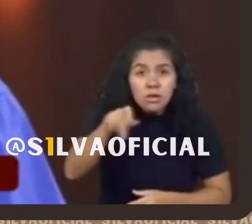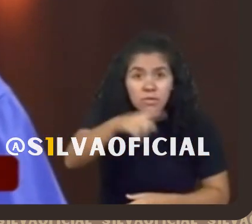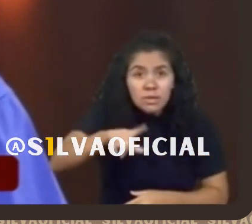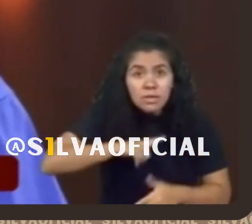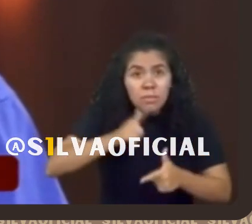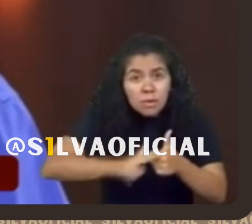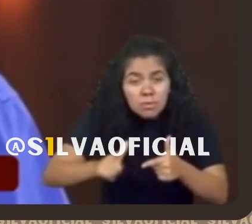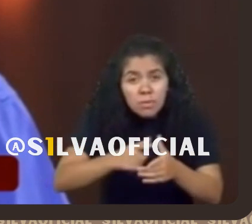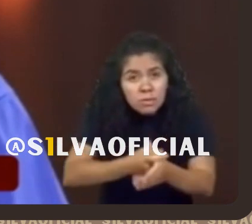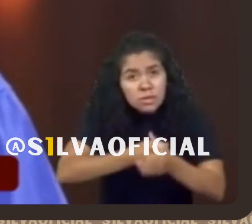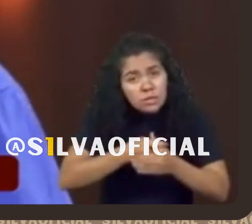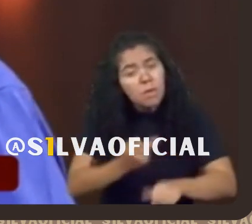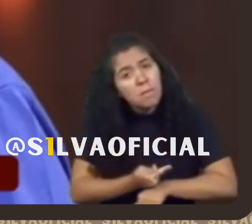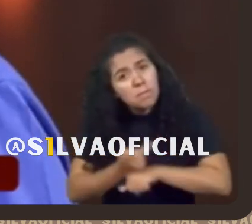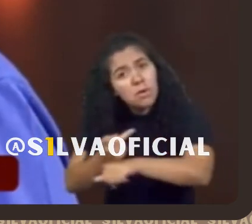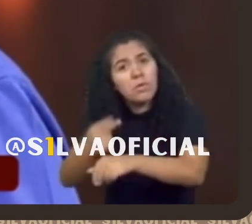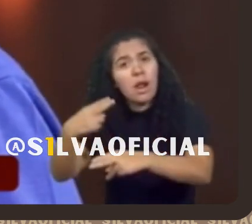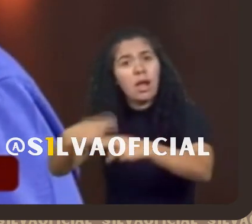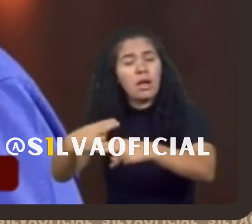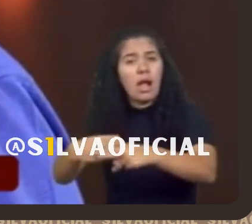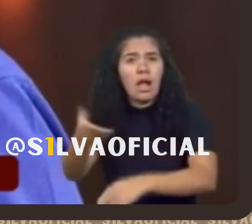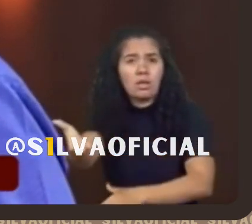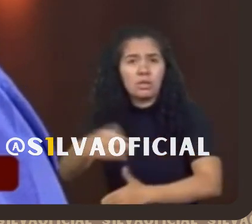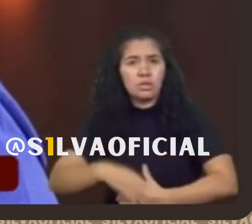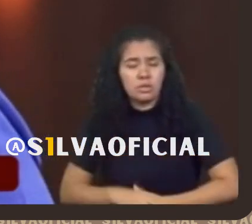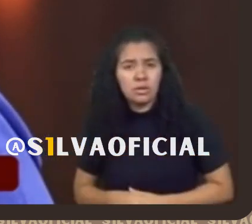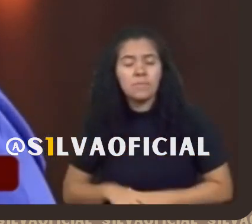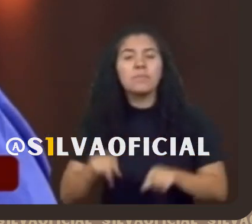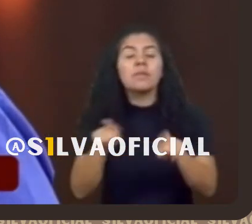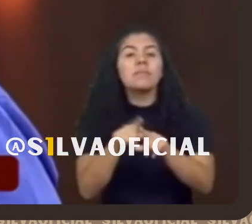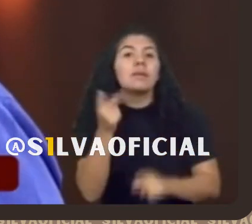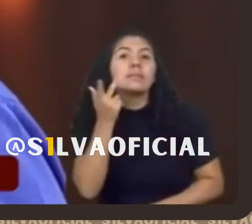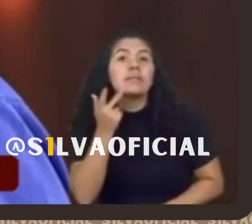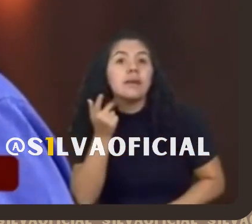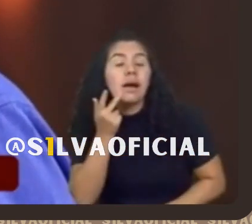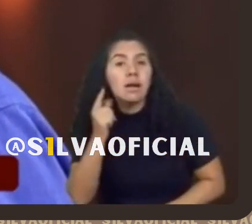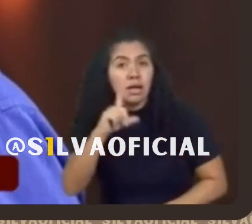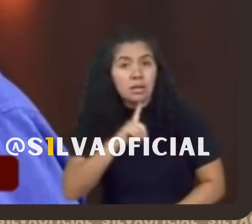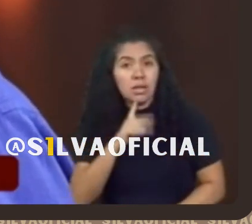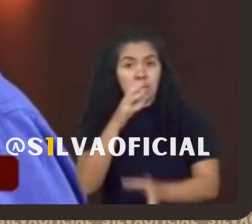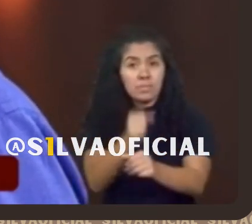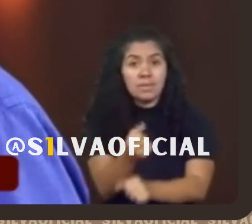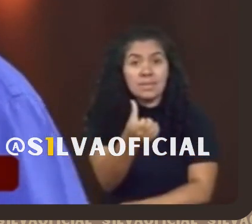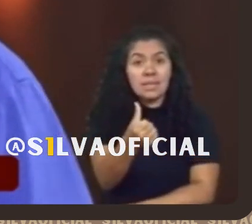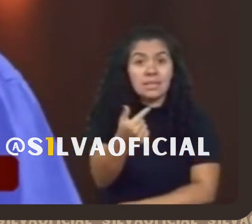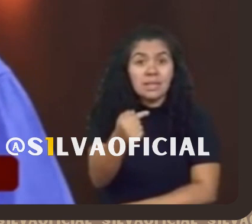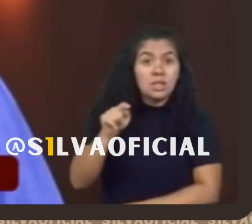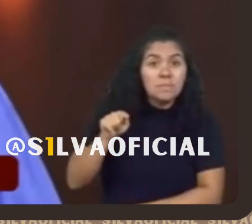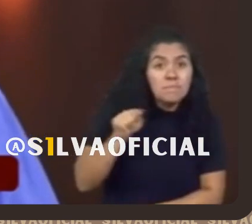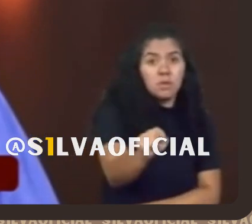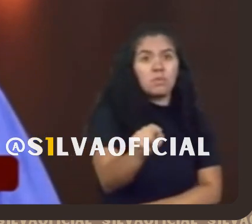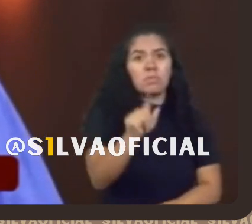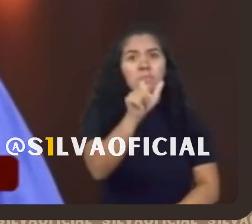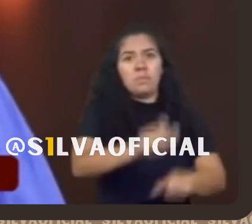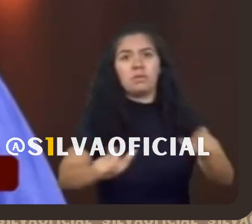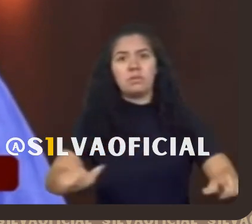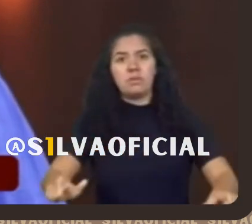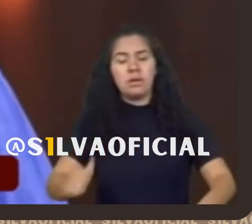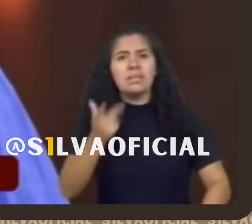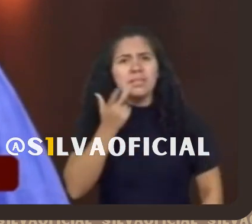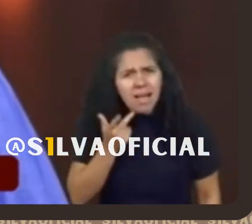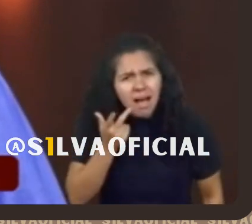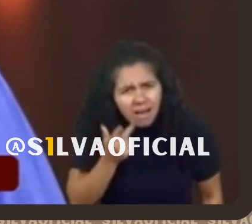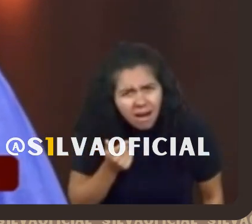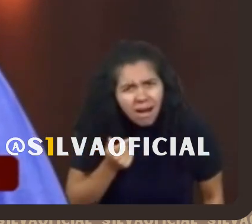Caixa Econômica na Bahia o Ceará teve 67.000 pessoas que estão devendo o Ceará que é o